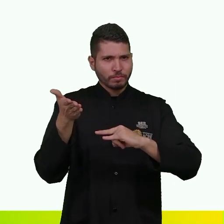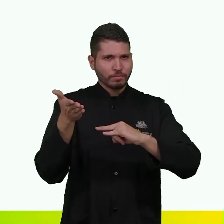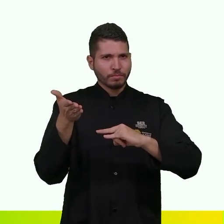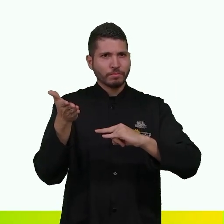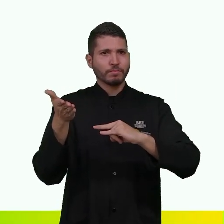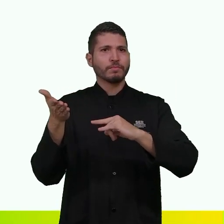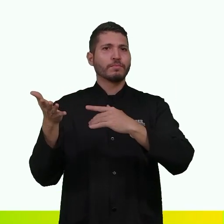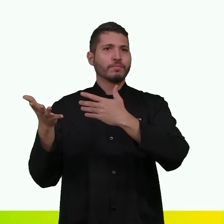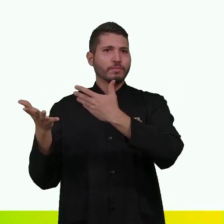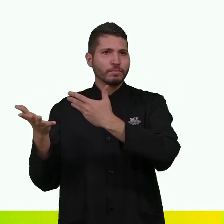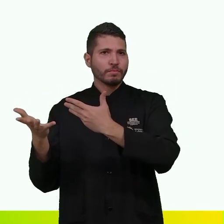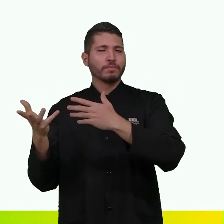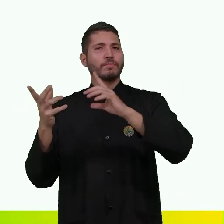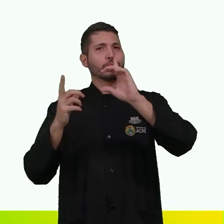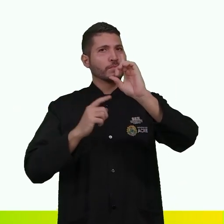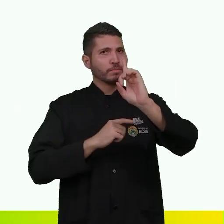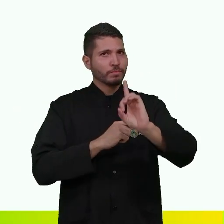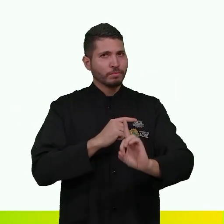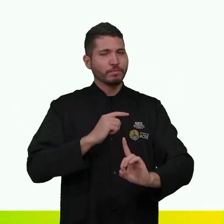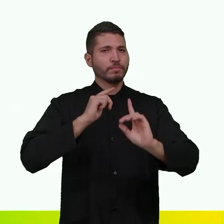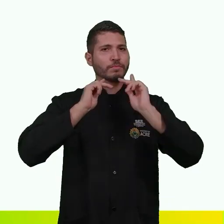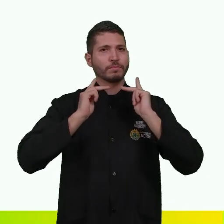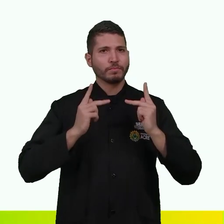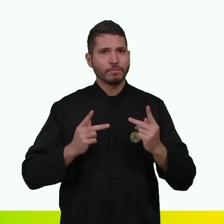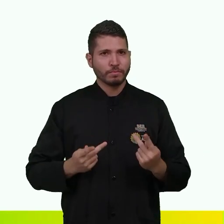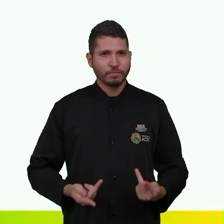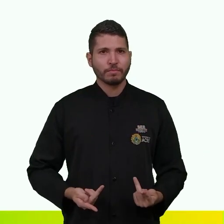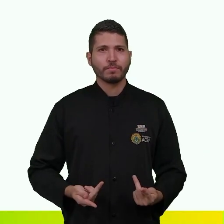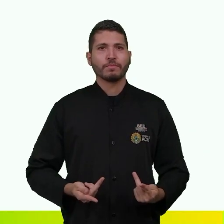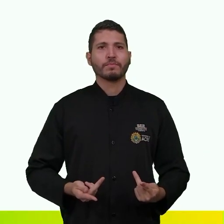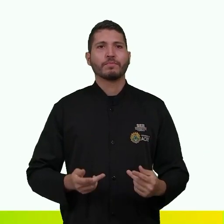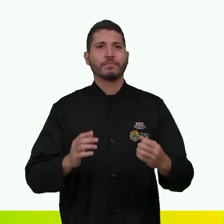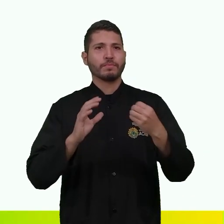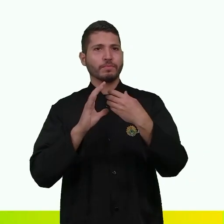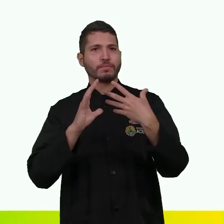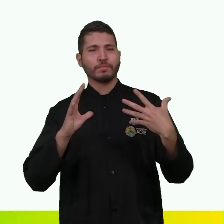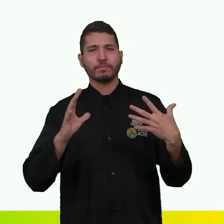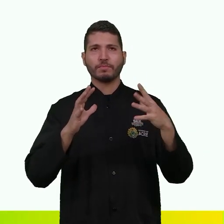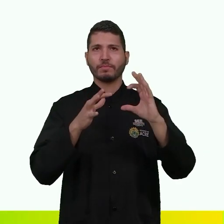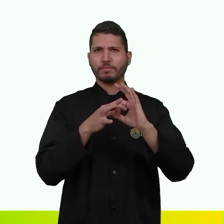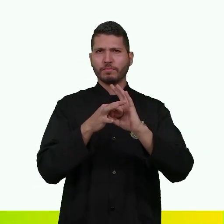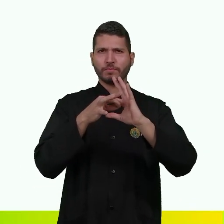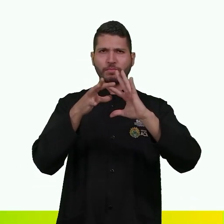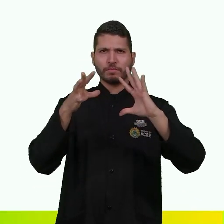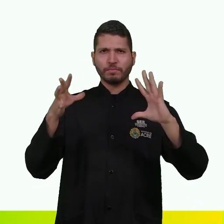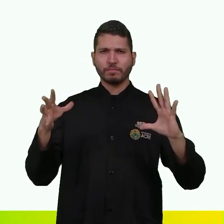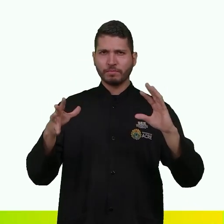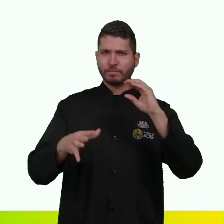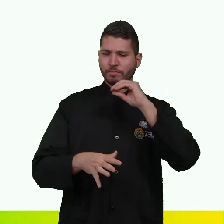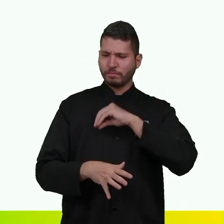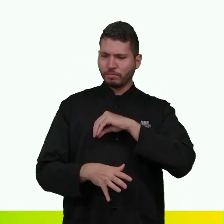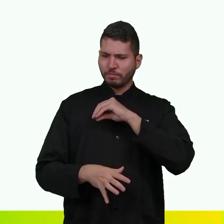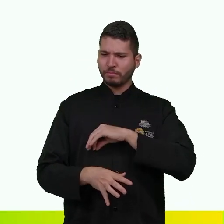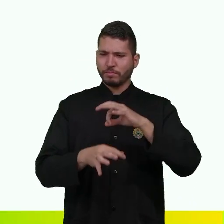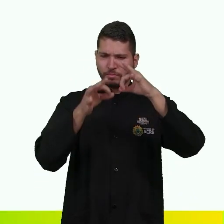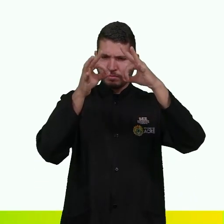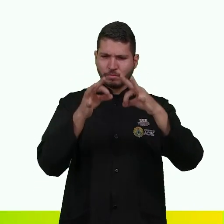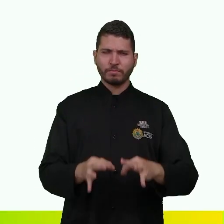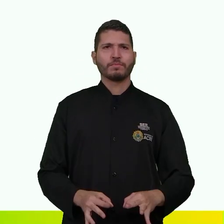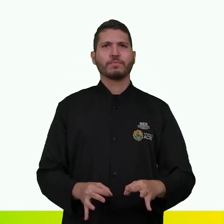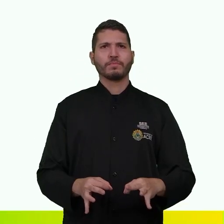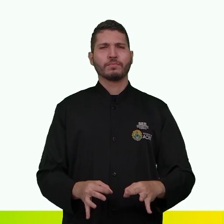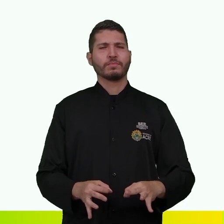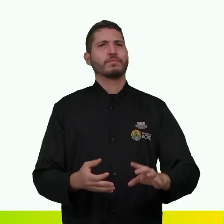Direitos Humanos. Caracteriza-se pela livre escolha, por remuneração justa e